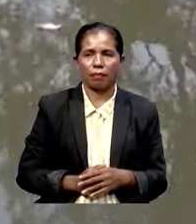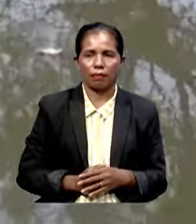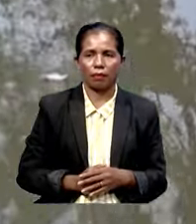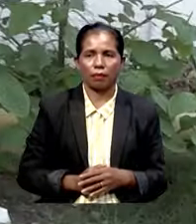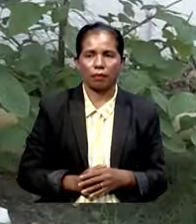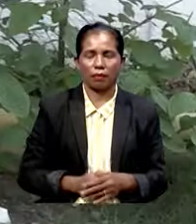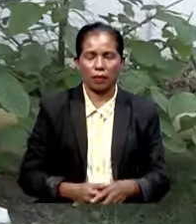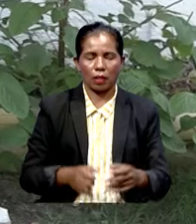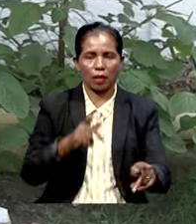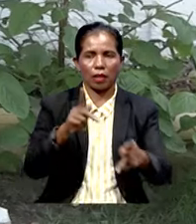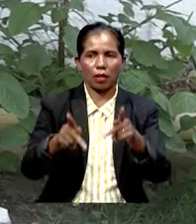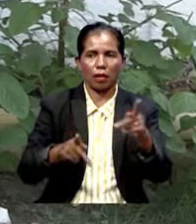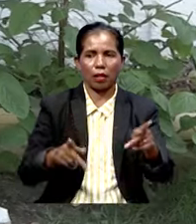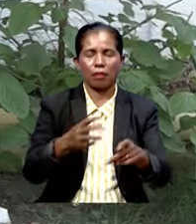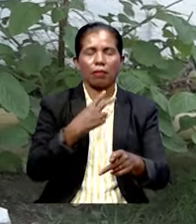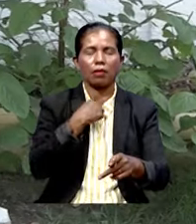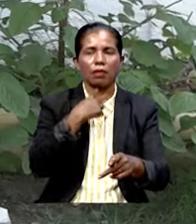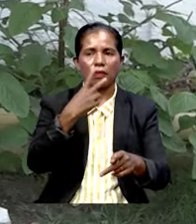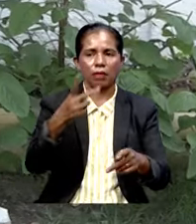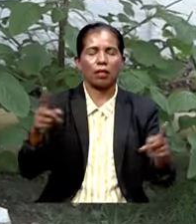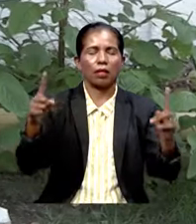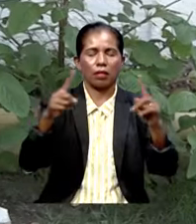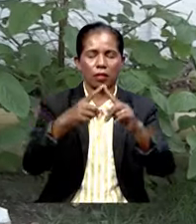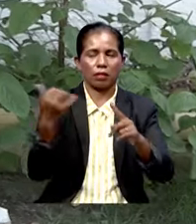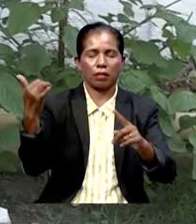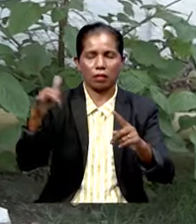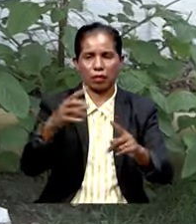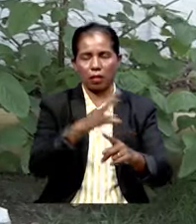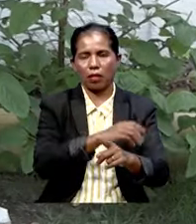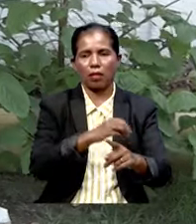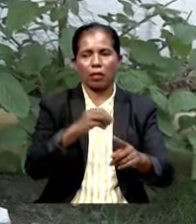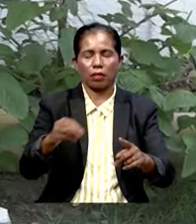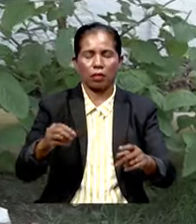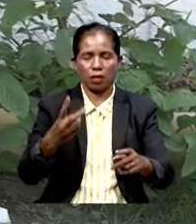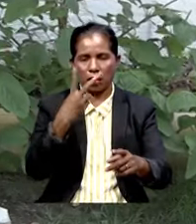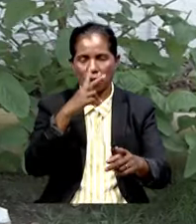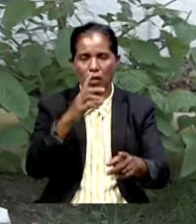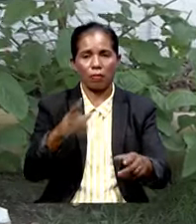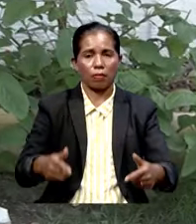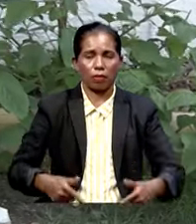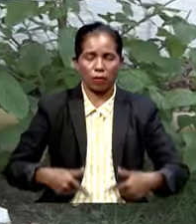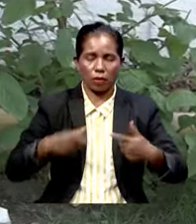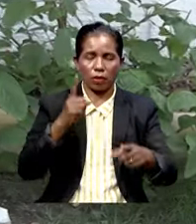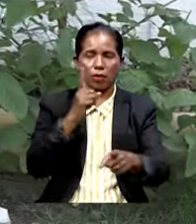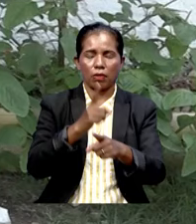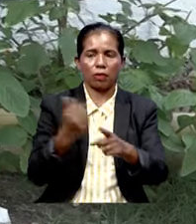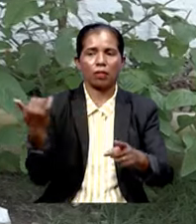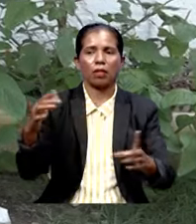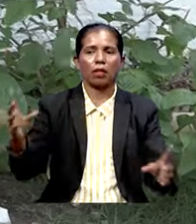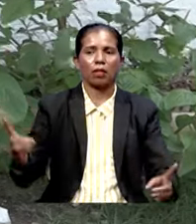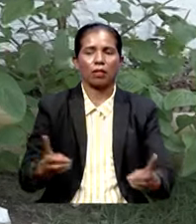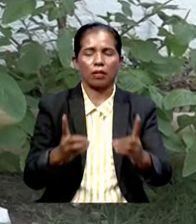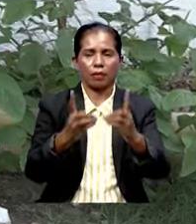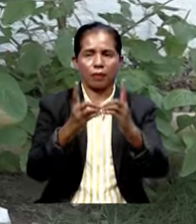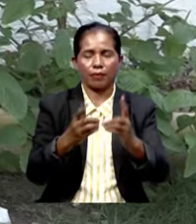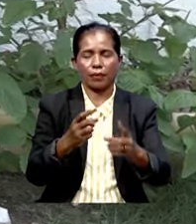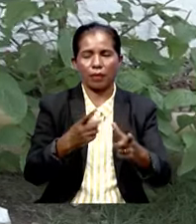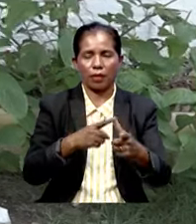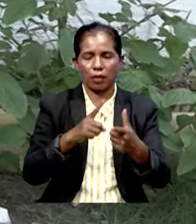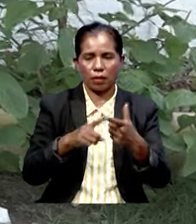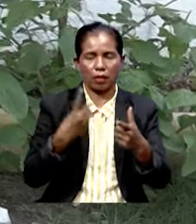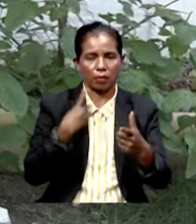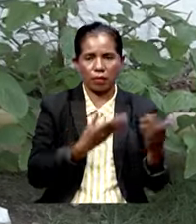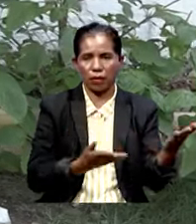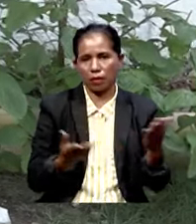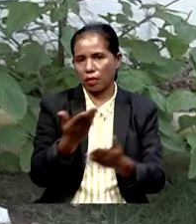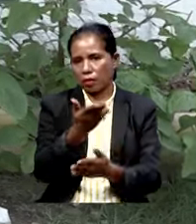Ida nema komendari nia lian liga ho sira nia situasaun no kondisaun real ne be sira enfrenta. Tu irmai, a milori